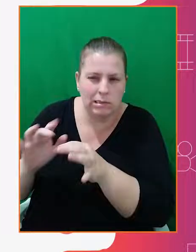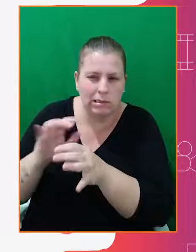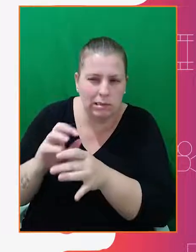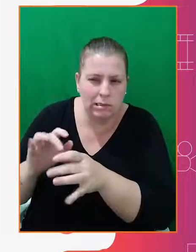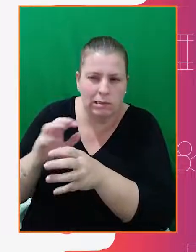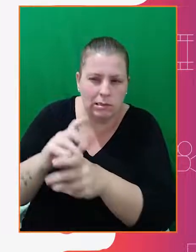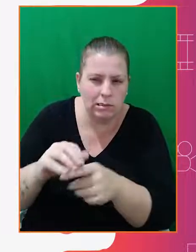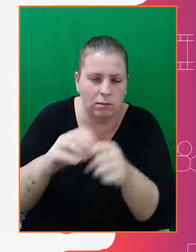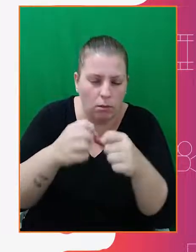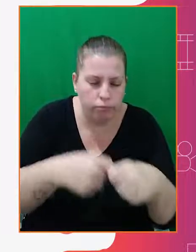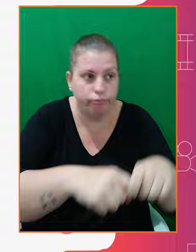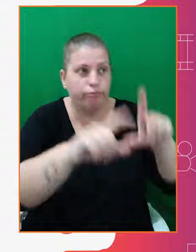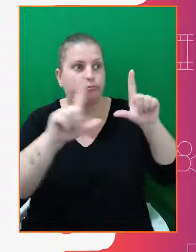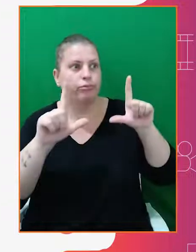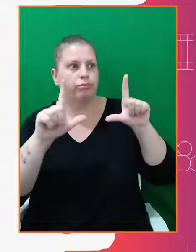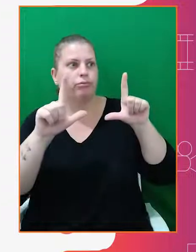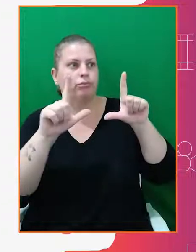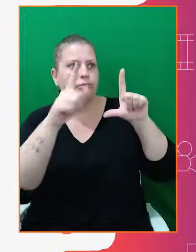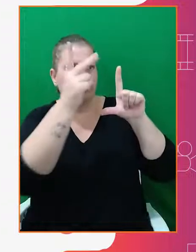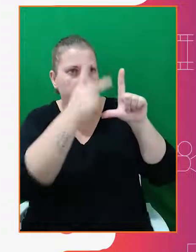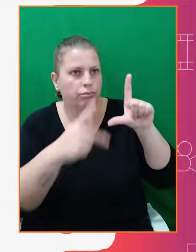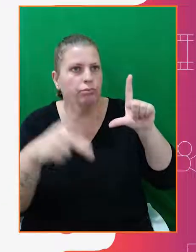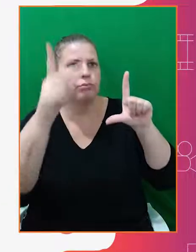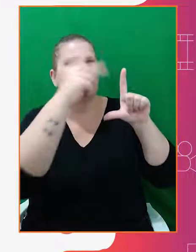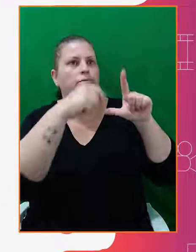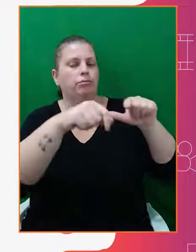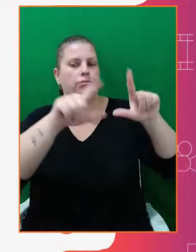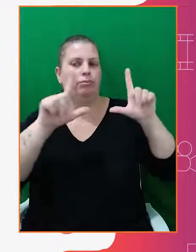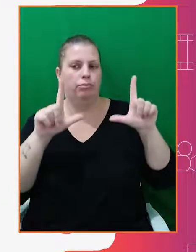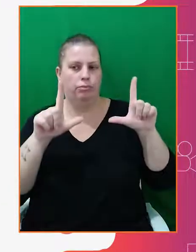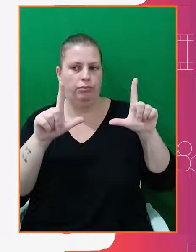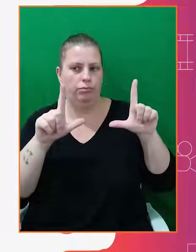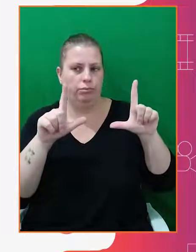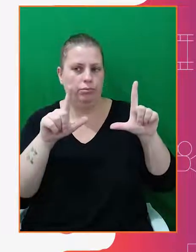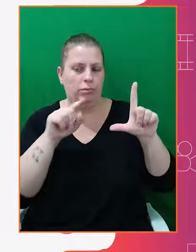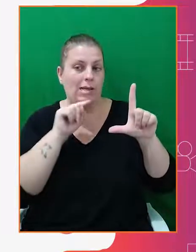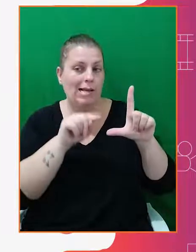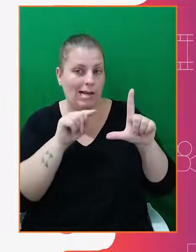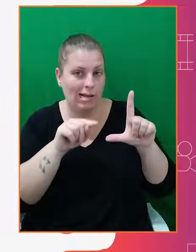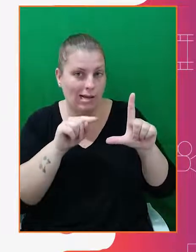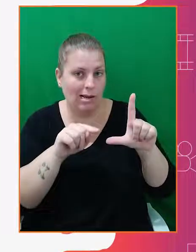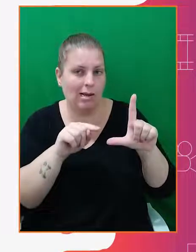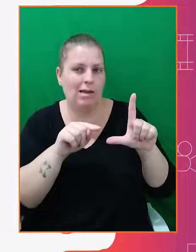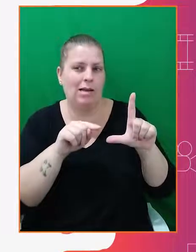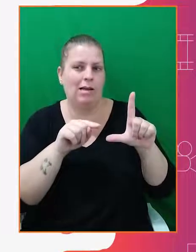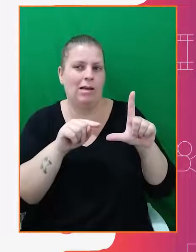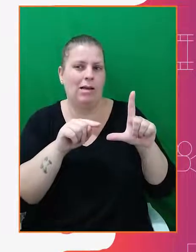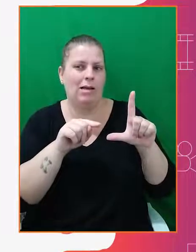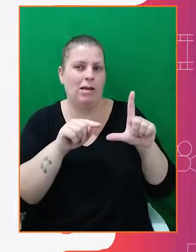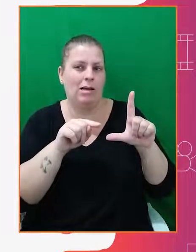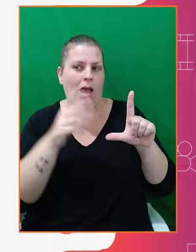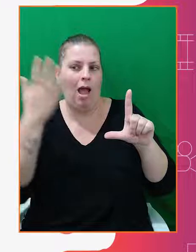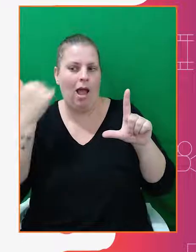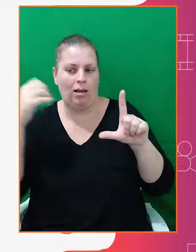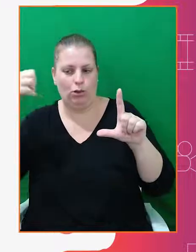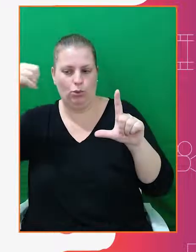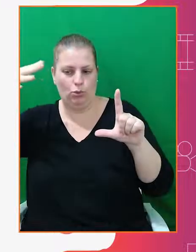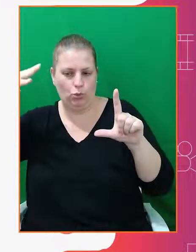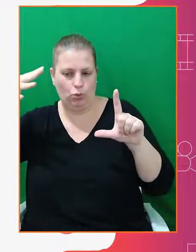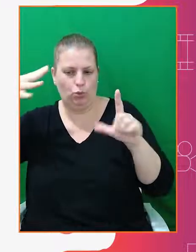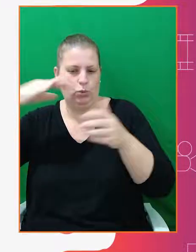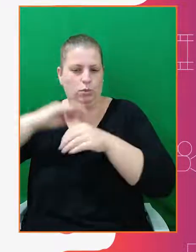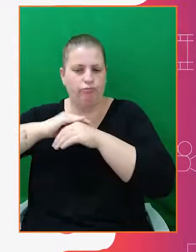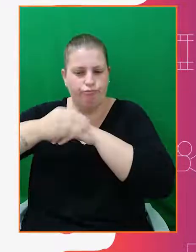que requer muito processamento. Então, por conta da etapa de textura e